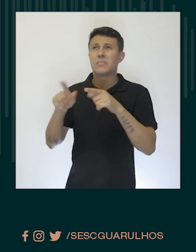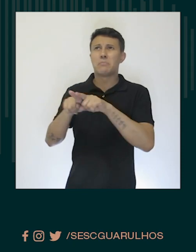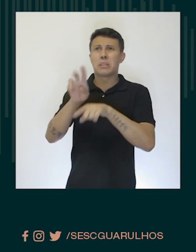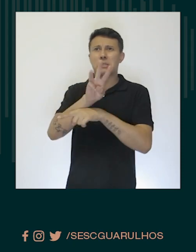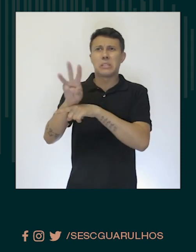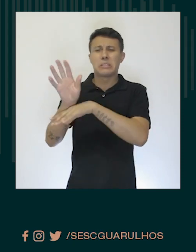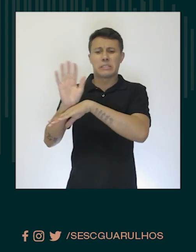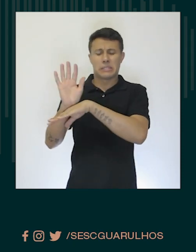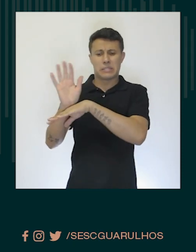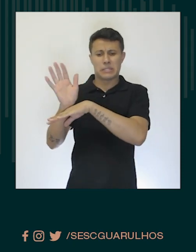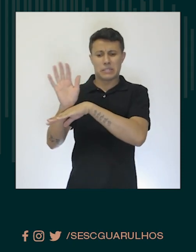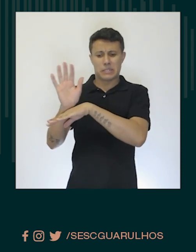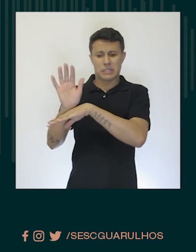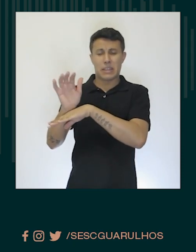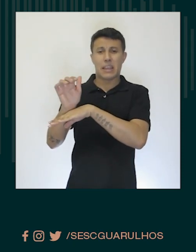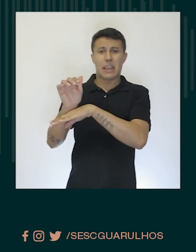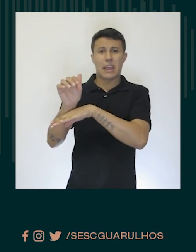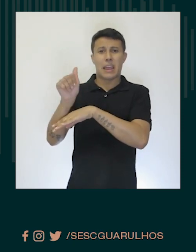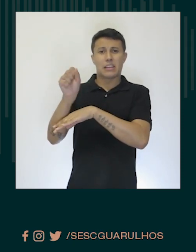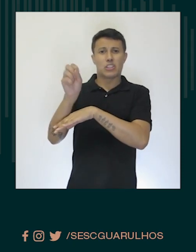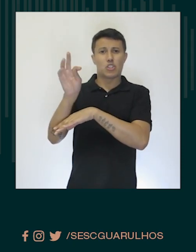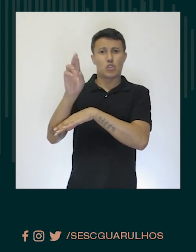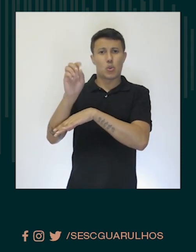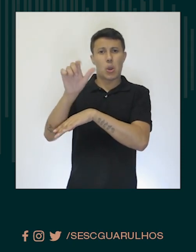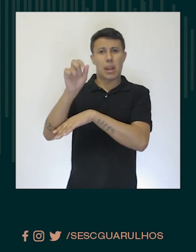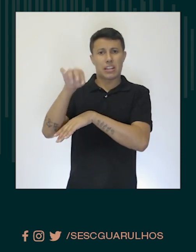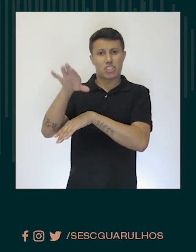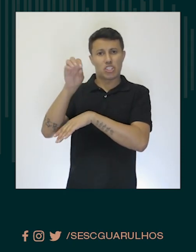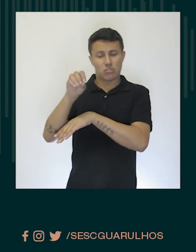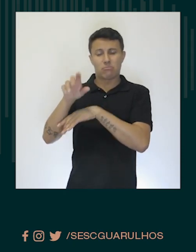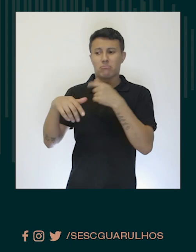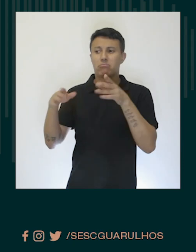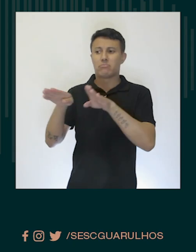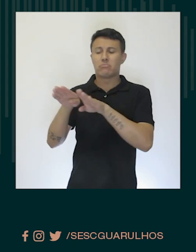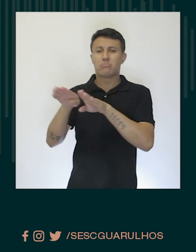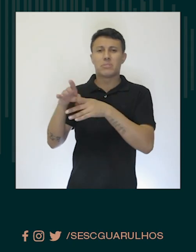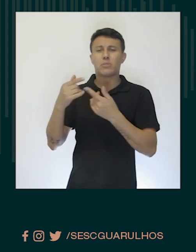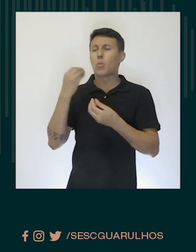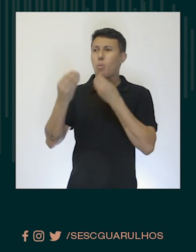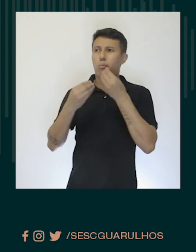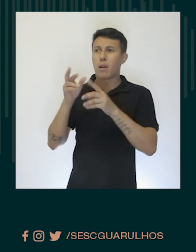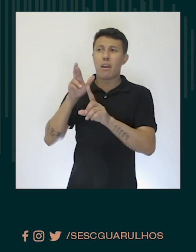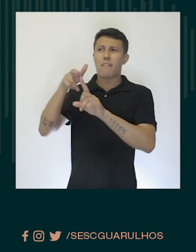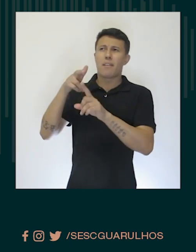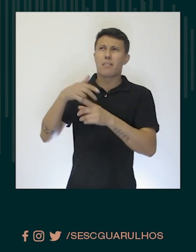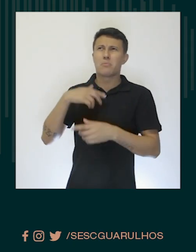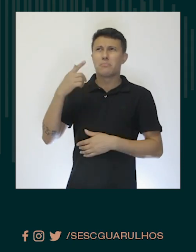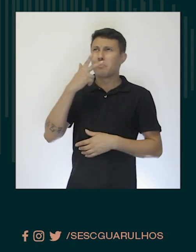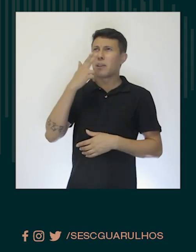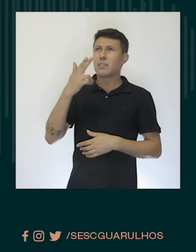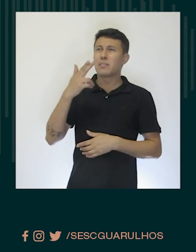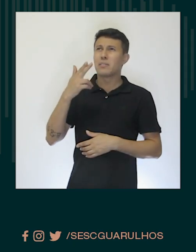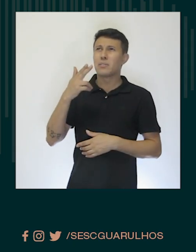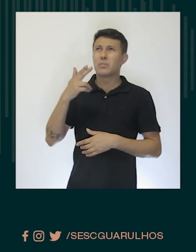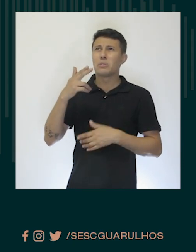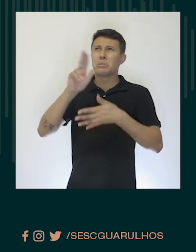de Cinema Afro-Latino, que fez algumas lives. Eu vou tentar descobrir